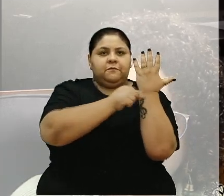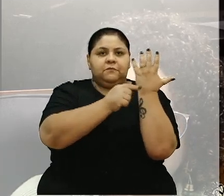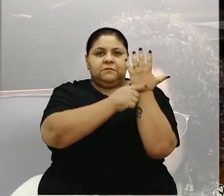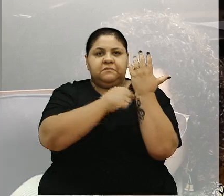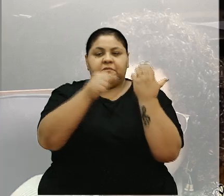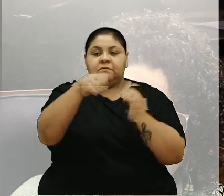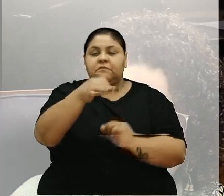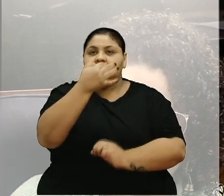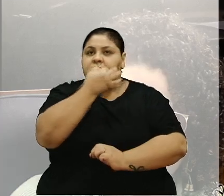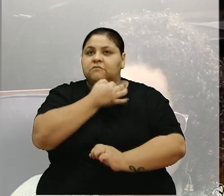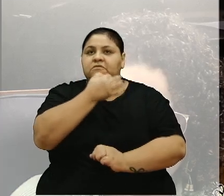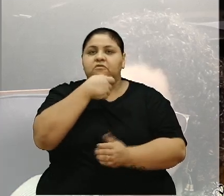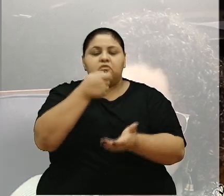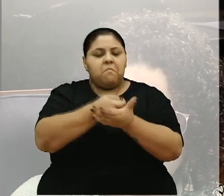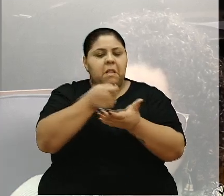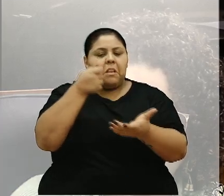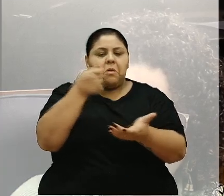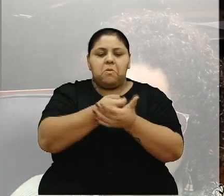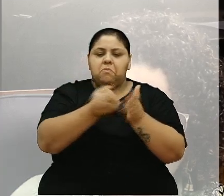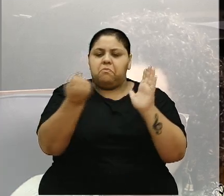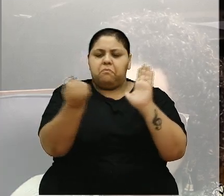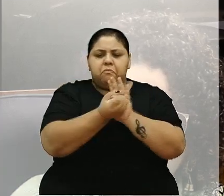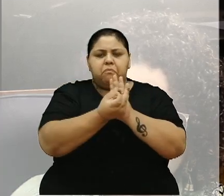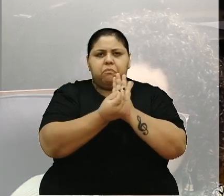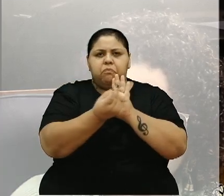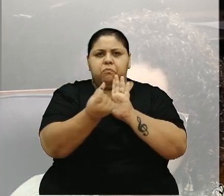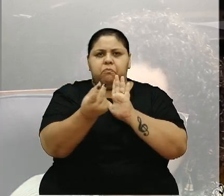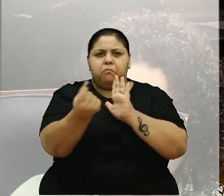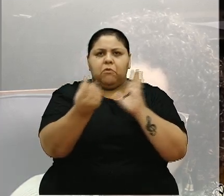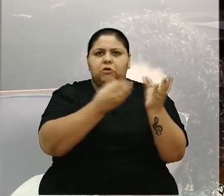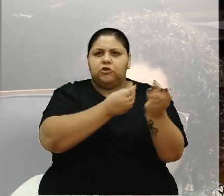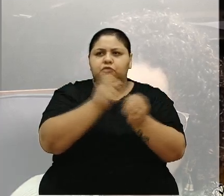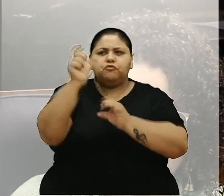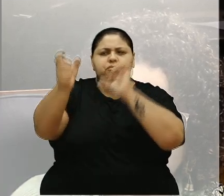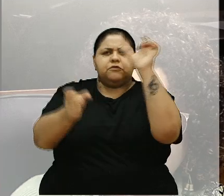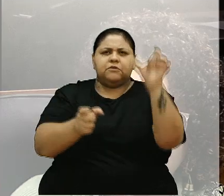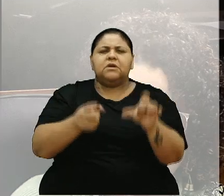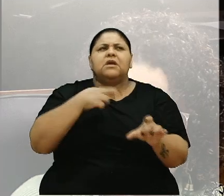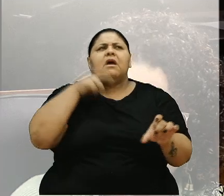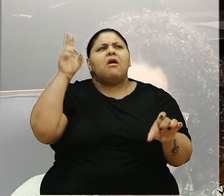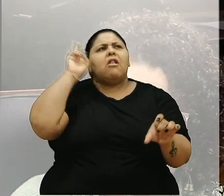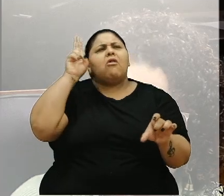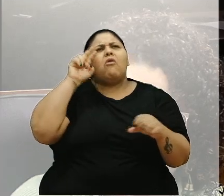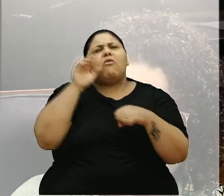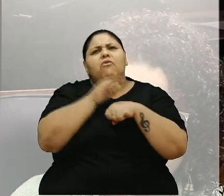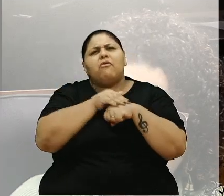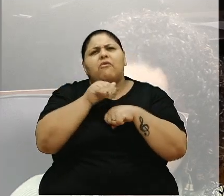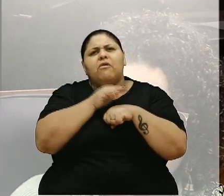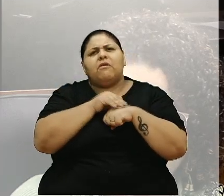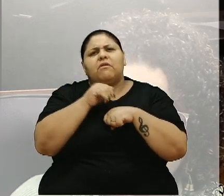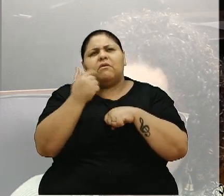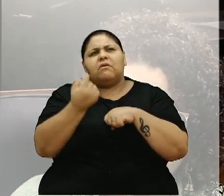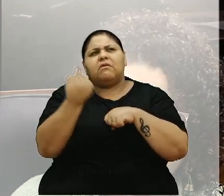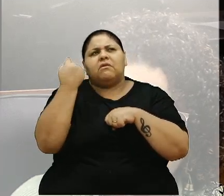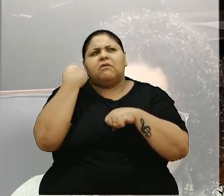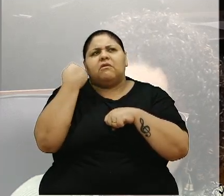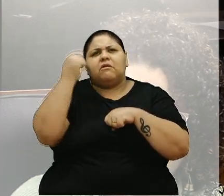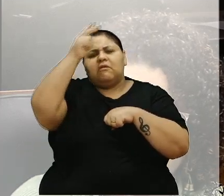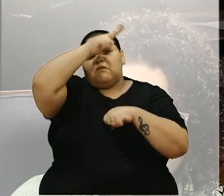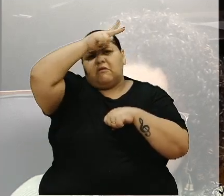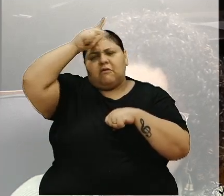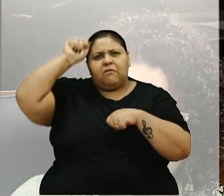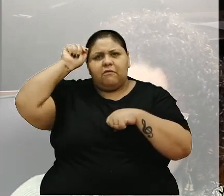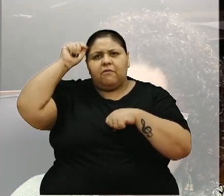cidade. Uma luta histórica de tantas mãos. Aliás, eu lembro de ter conversado com o então, à época, prefeito José